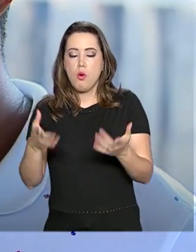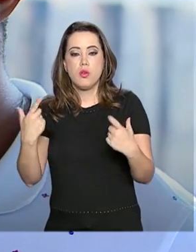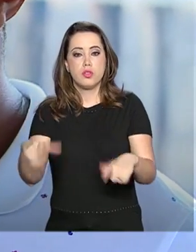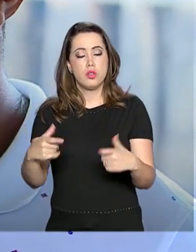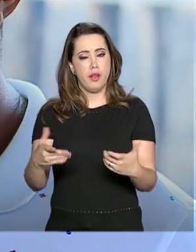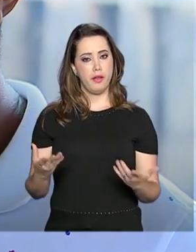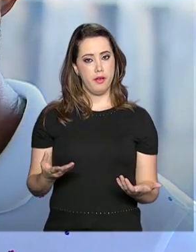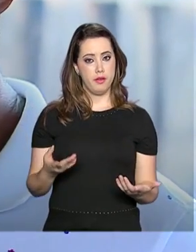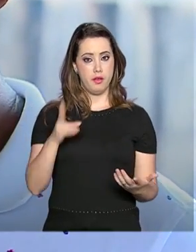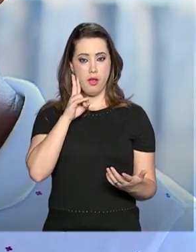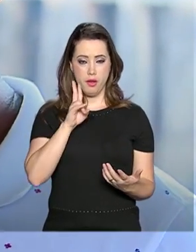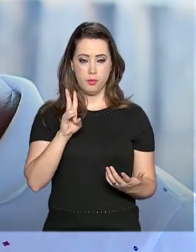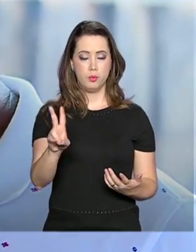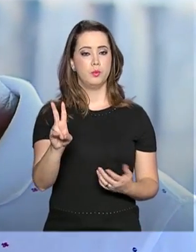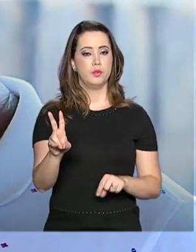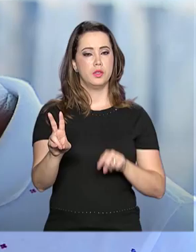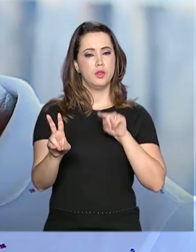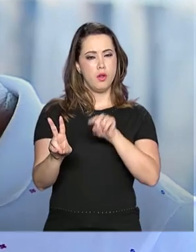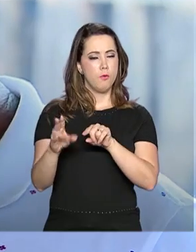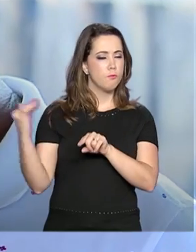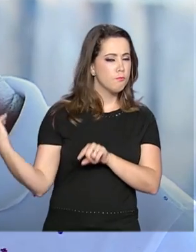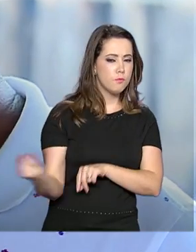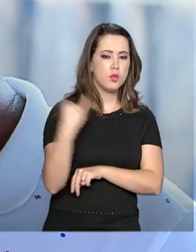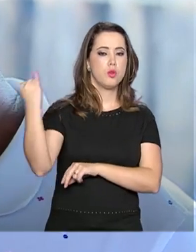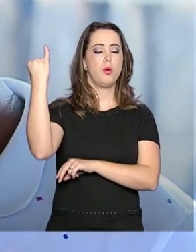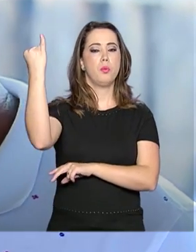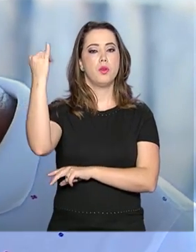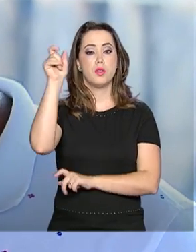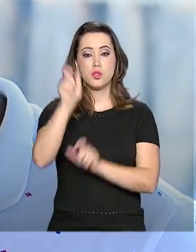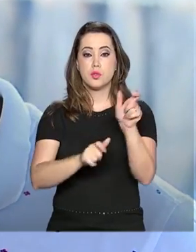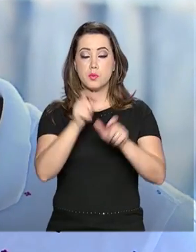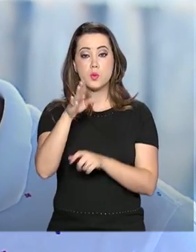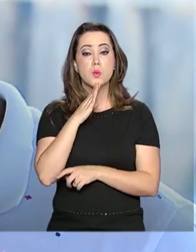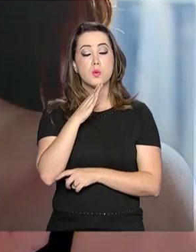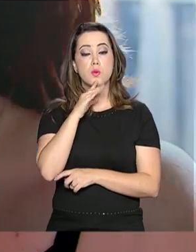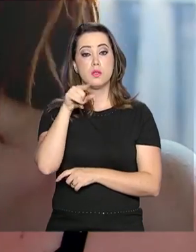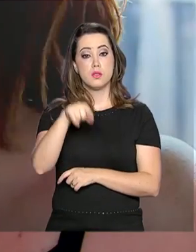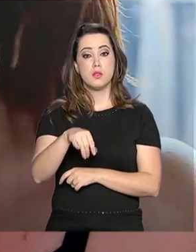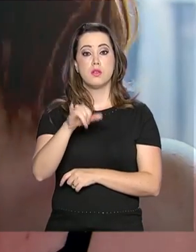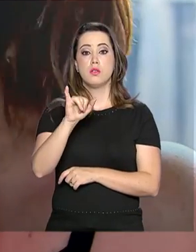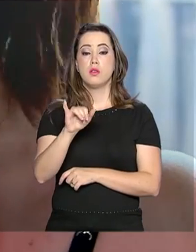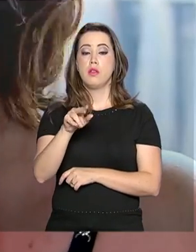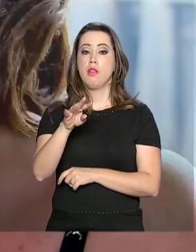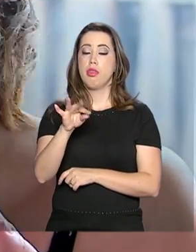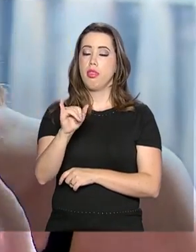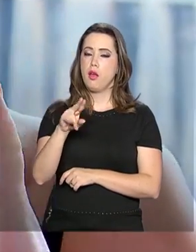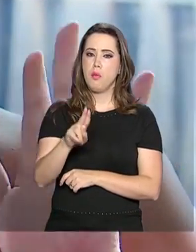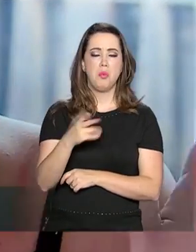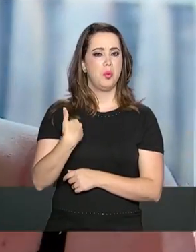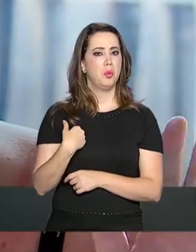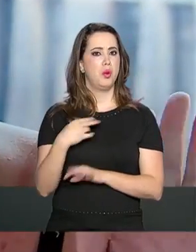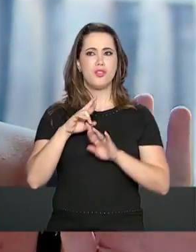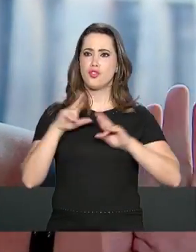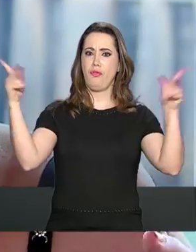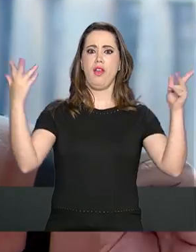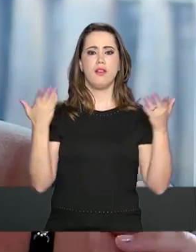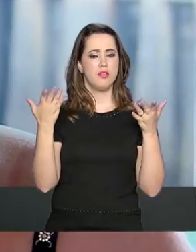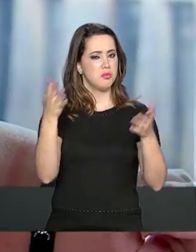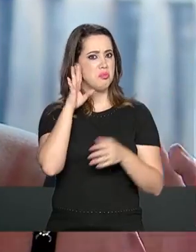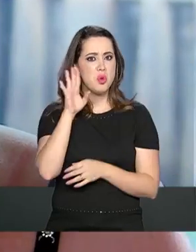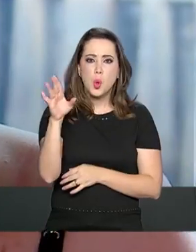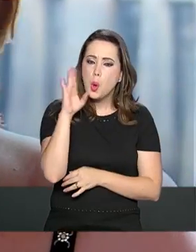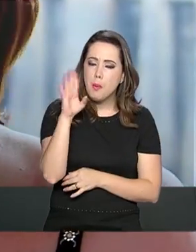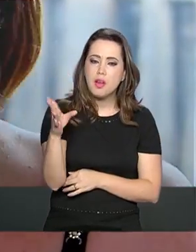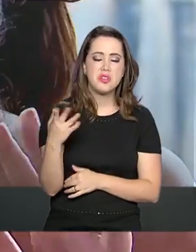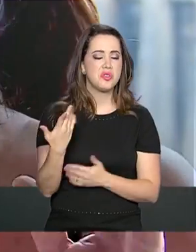vejo o quanto que é importante o pessoal vir para conhecer a Itaipu. É fora do normal. Eu não imaginava, não